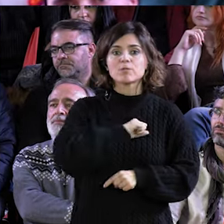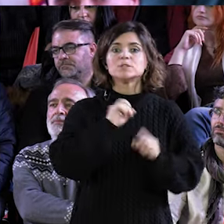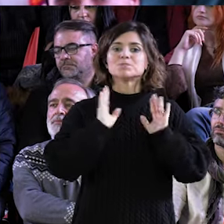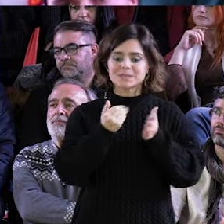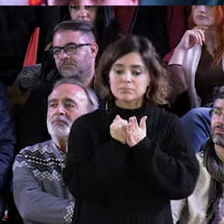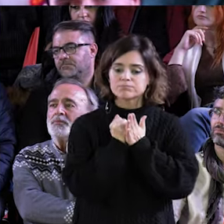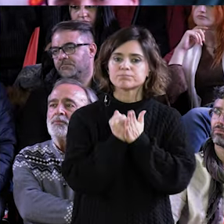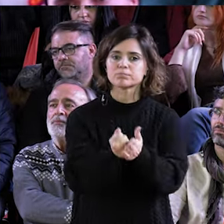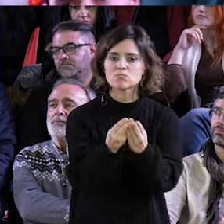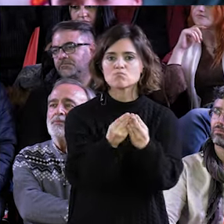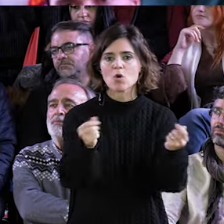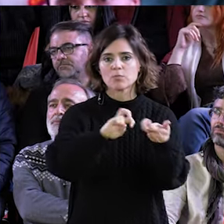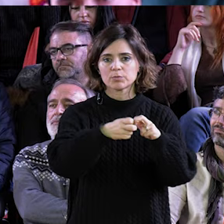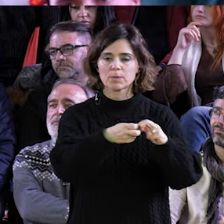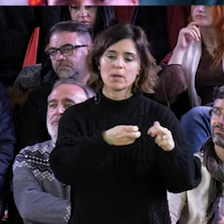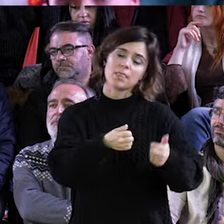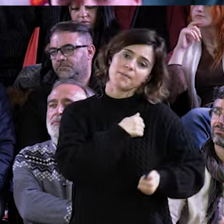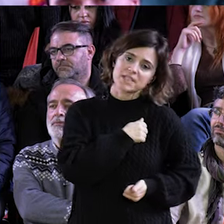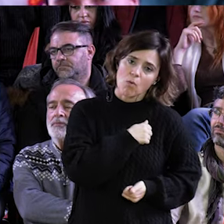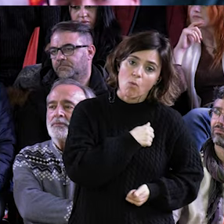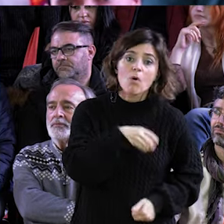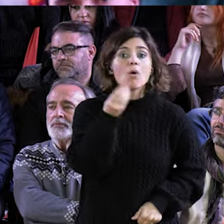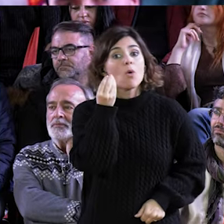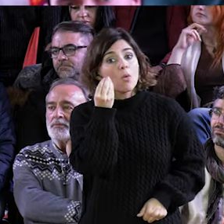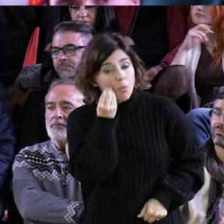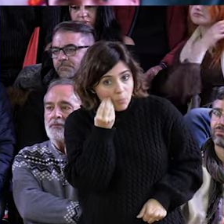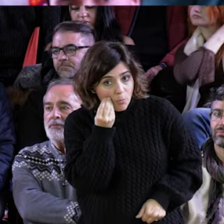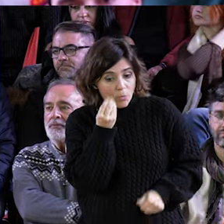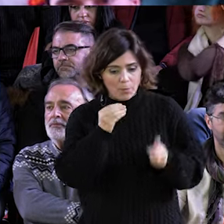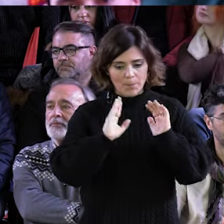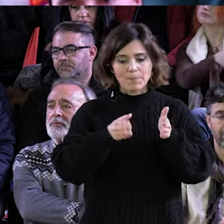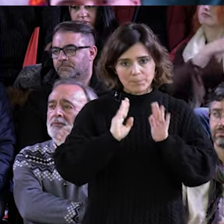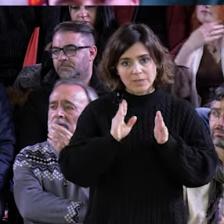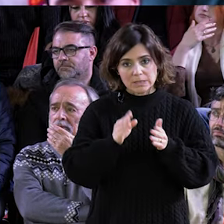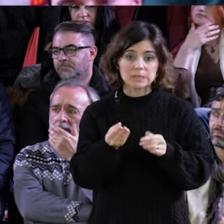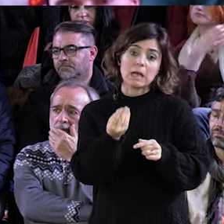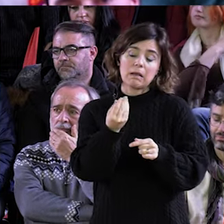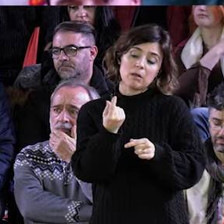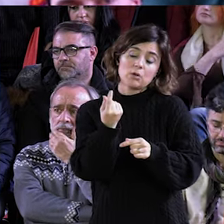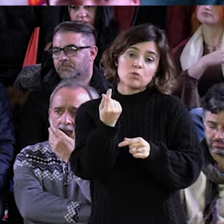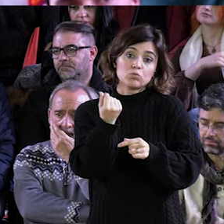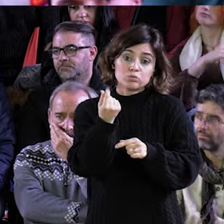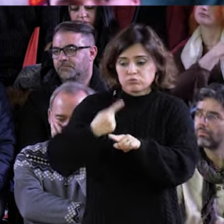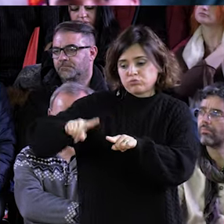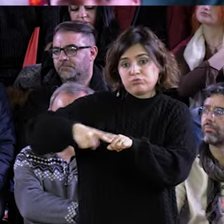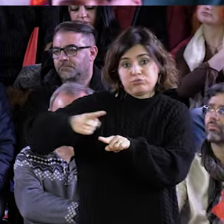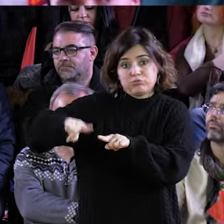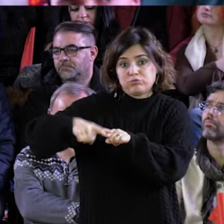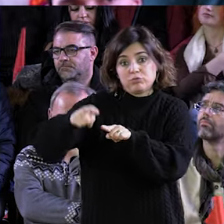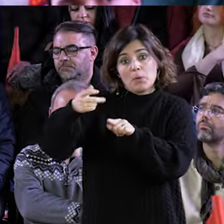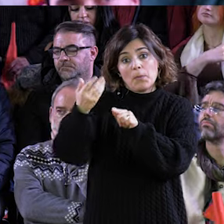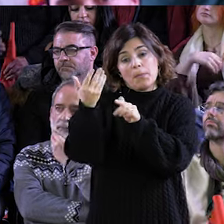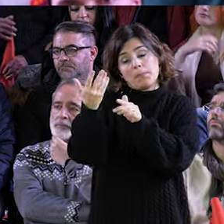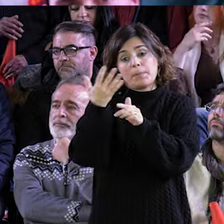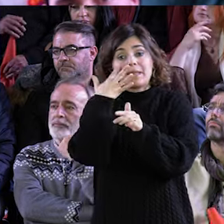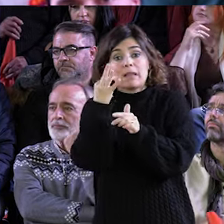da habitação. Como? Vai ter de baixar os juros do crédito à habitação que bem pode, como as contas o demonstraram, aliás,